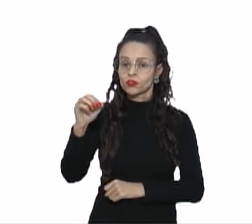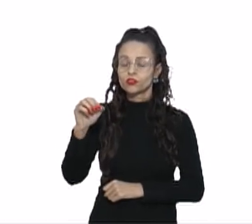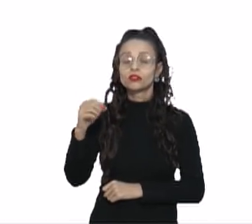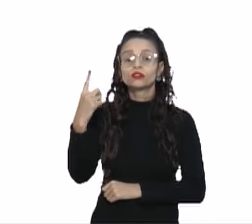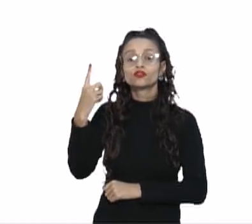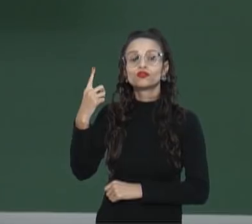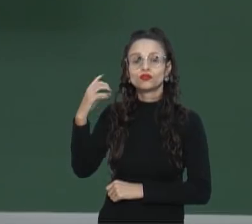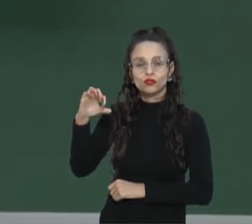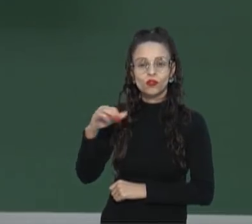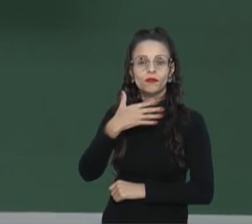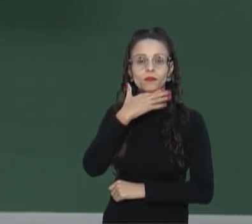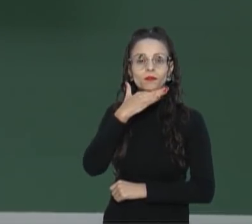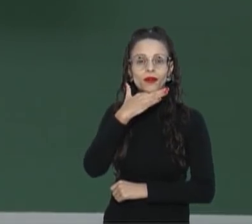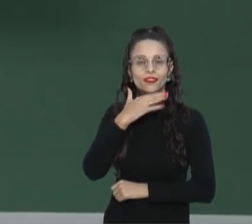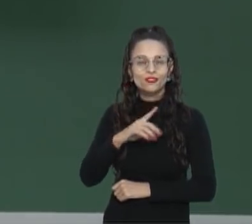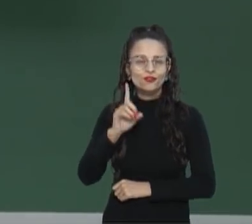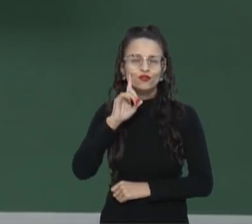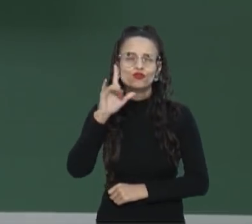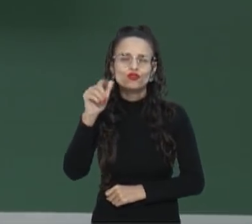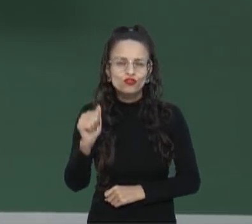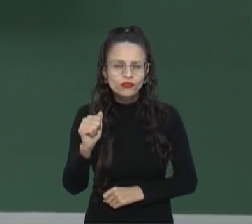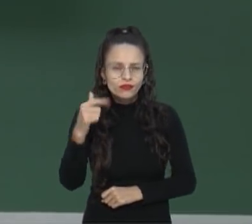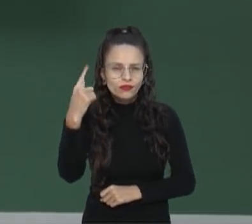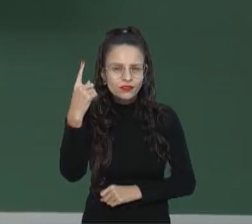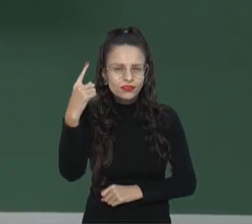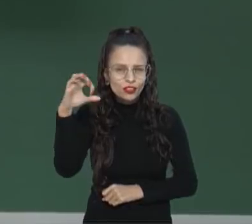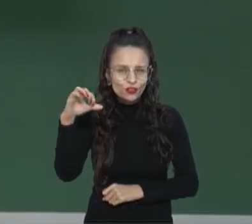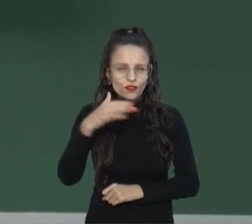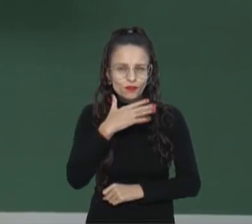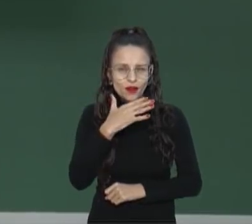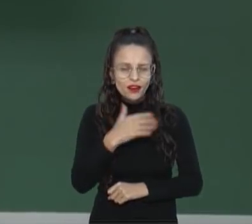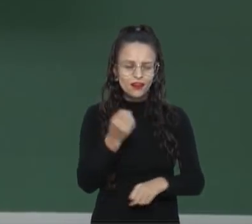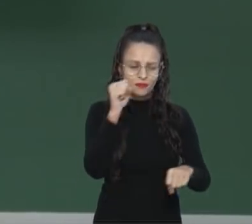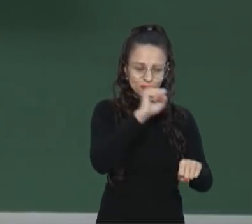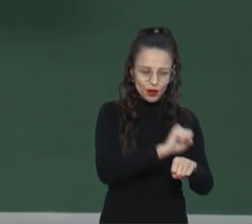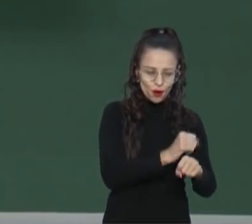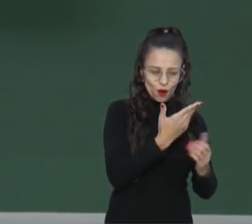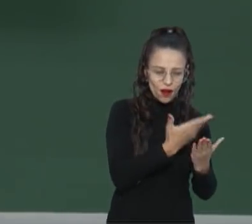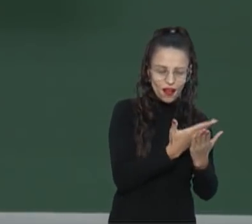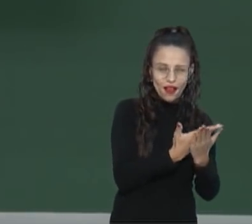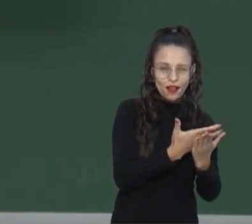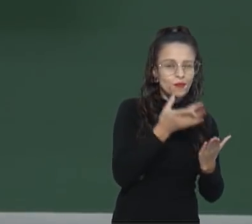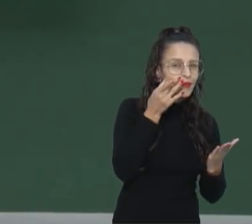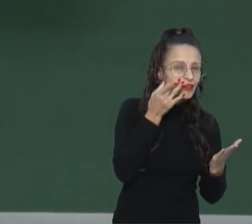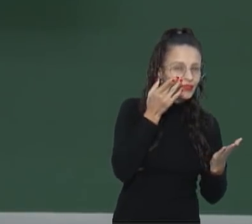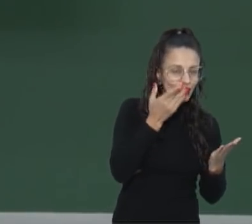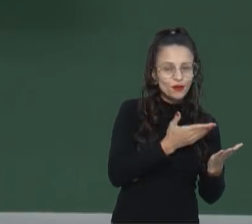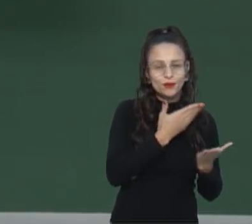março, no dia em que nós saímos das aulas presenciais para as aulas remotas.